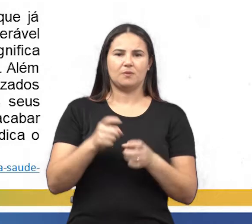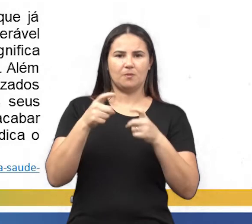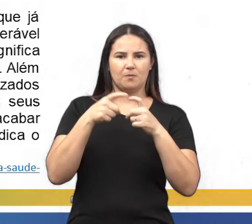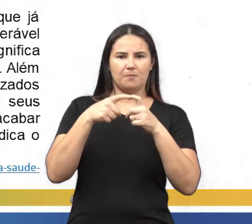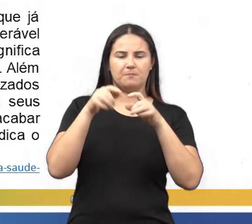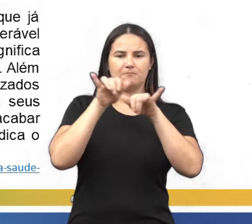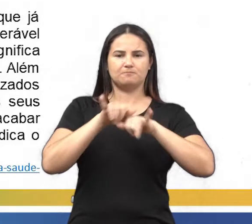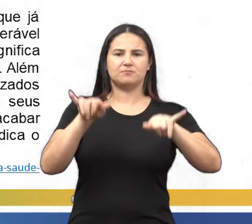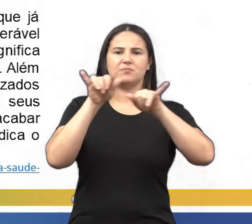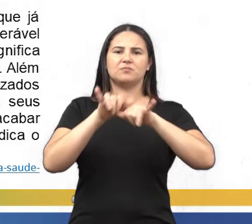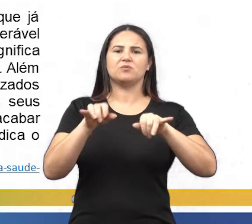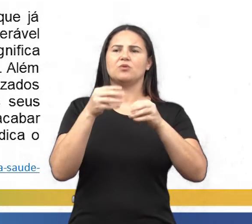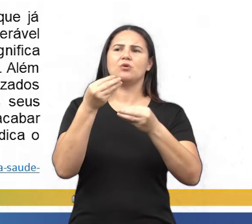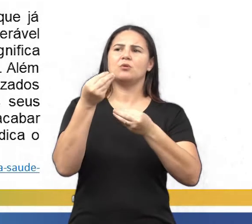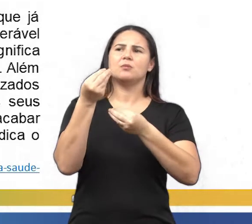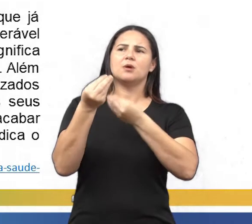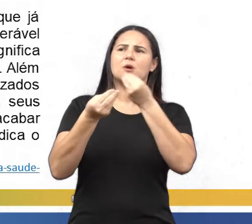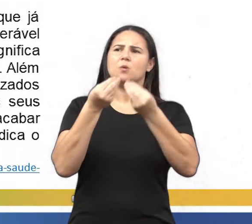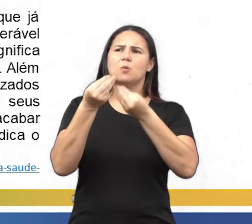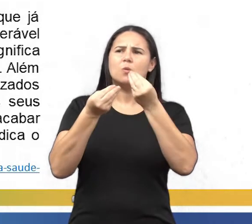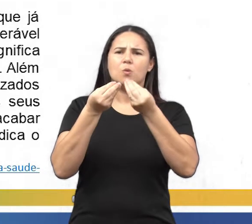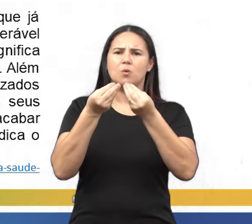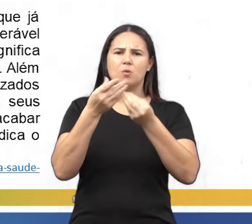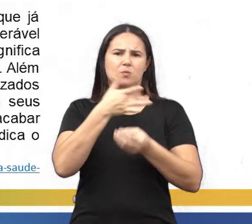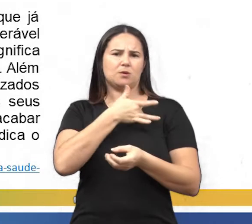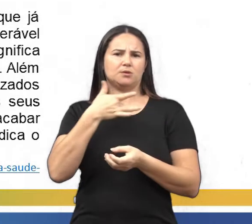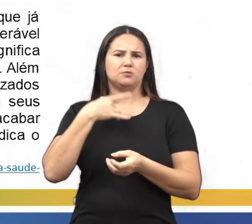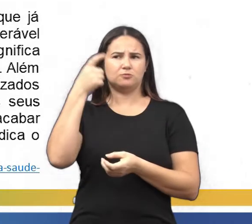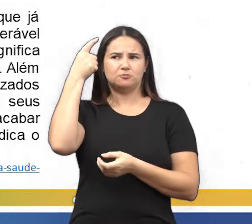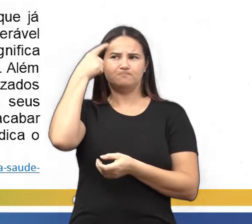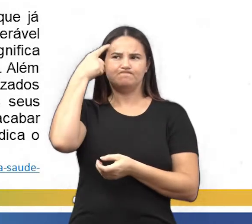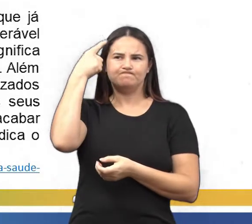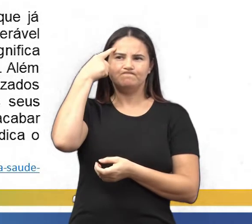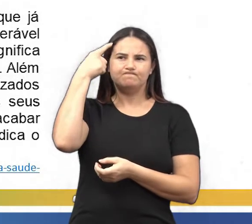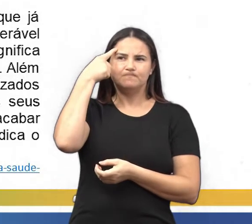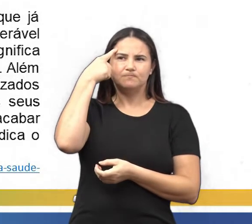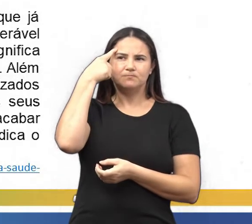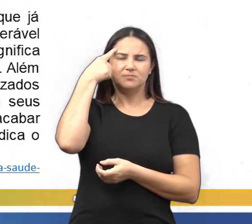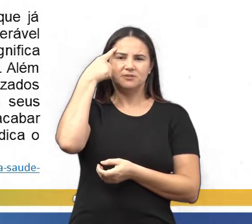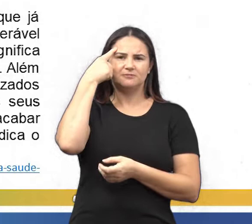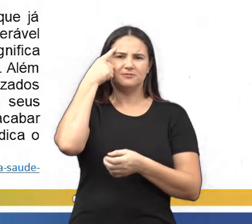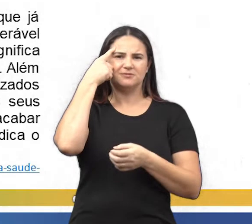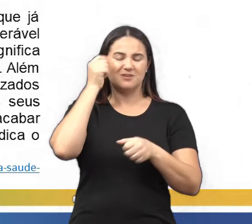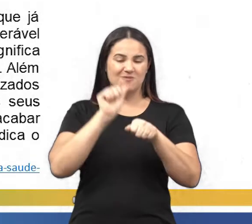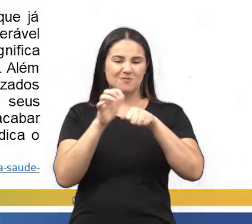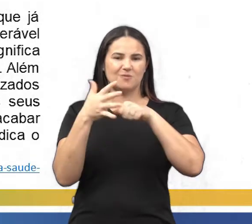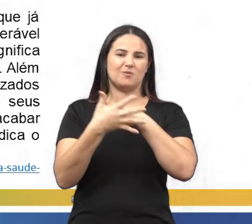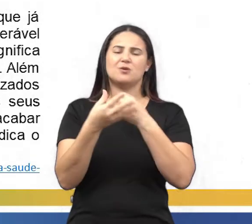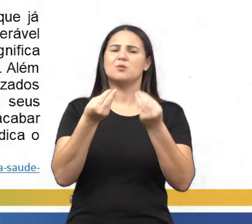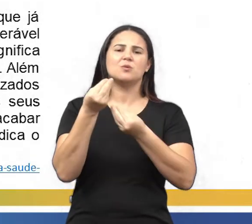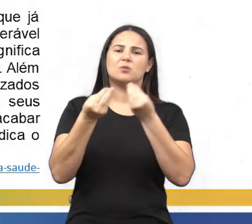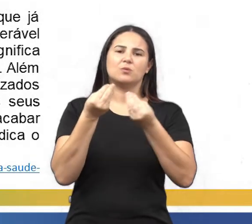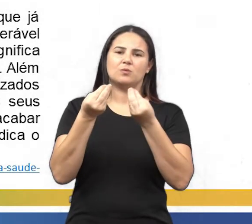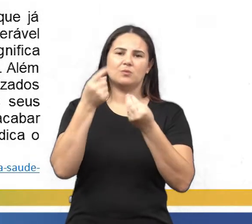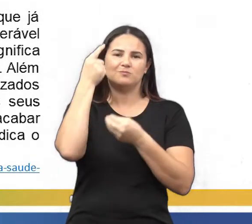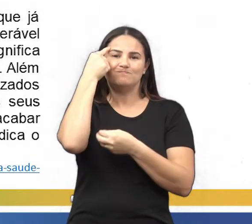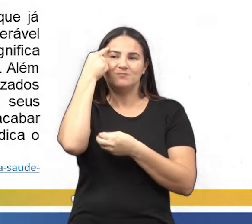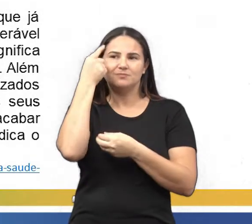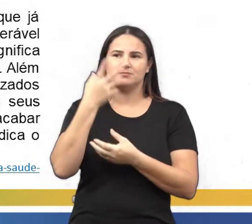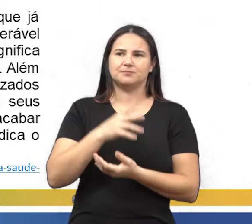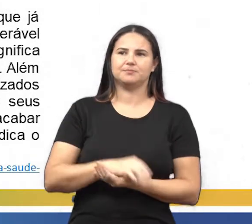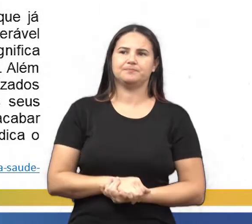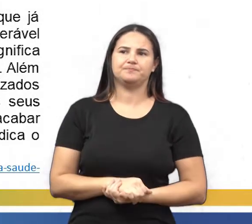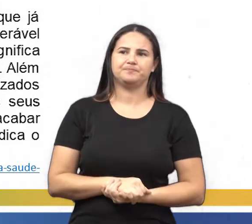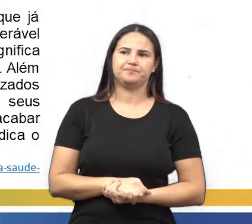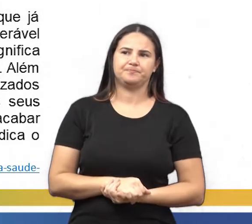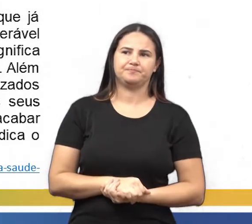tempos de pandemia. O Glassdoor conversou com o Rodrigo Fonseca Martins Leite, médico psiquiatra